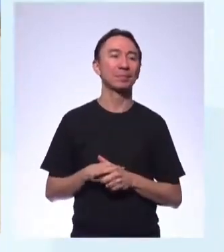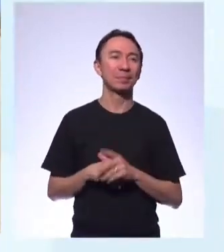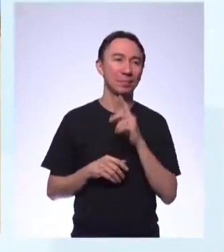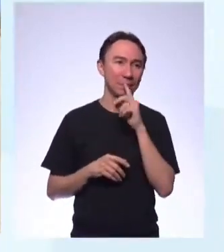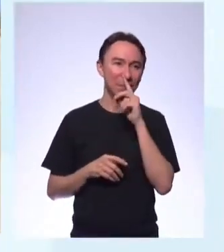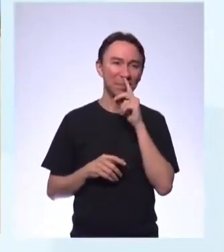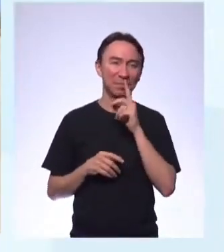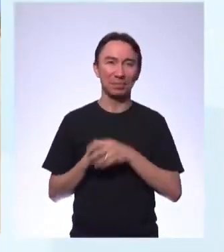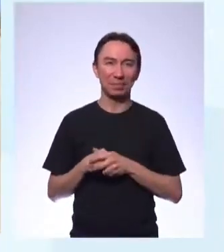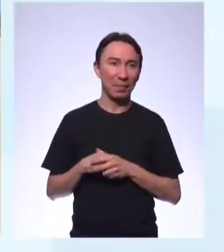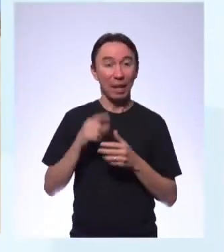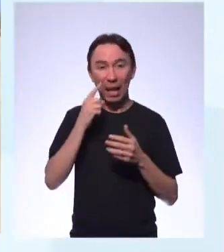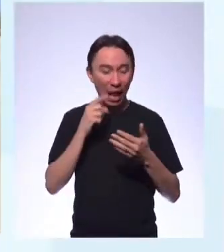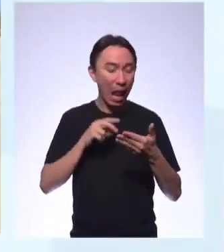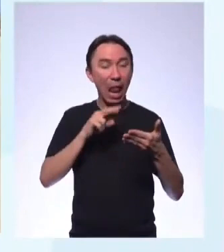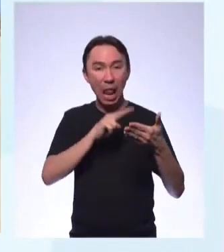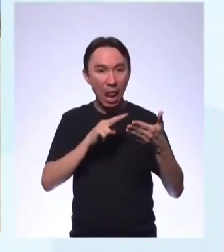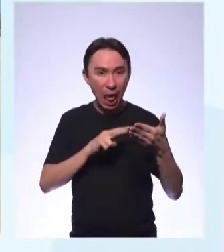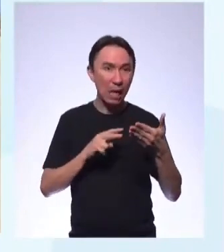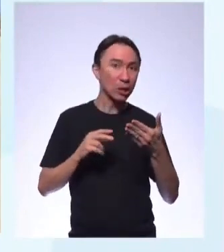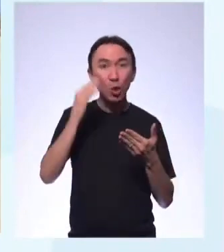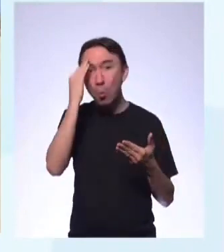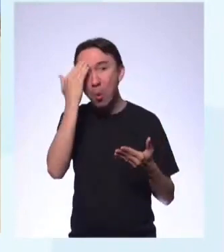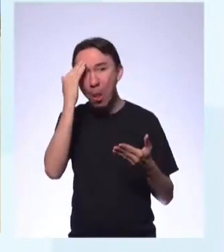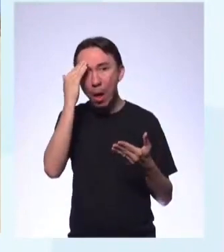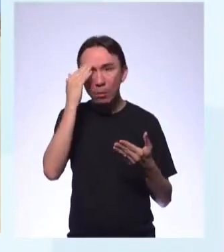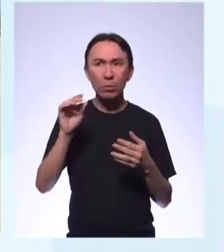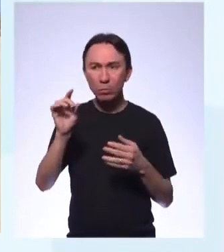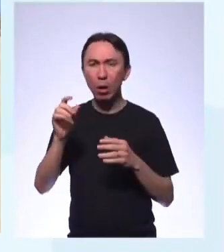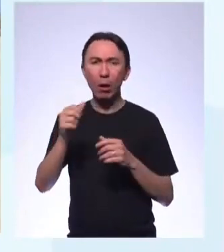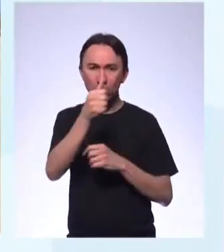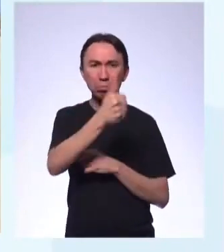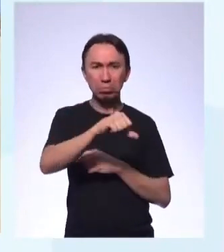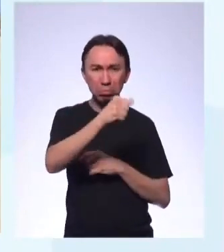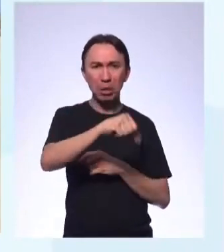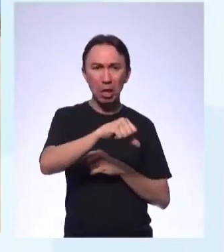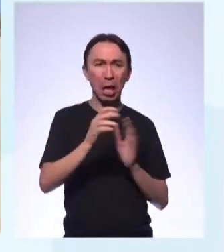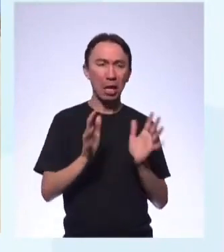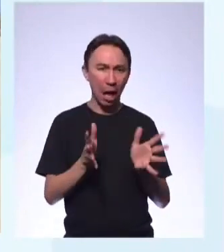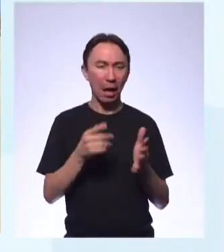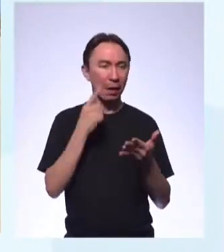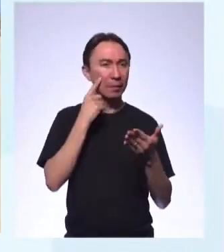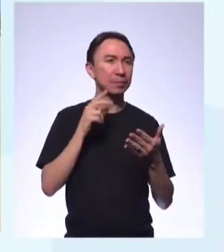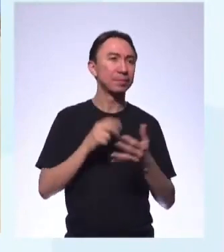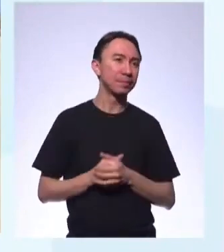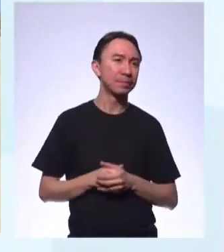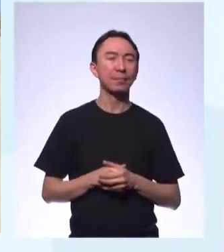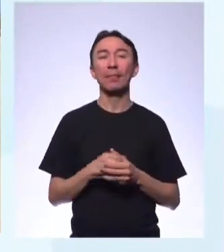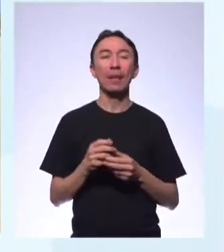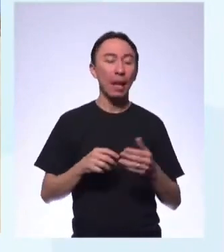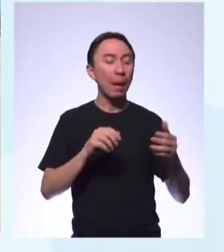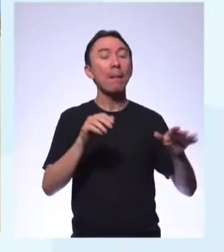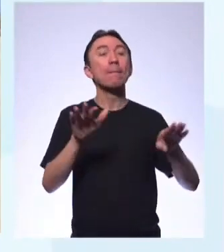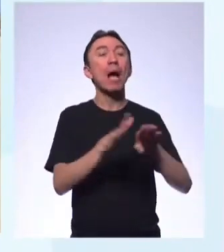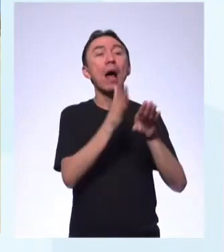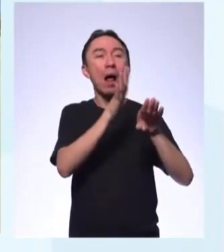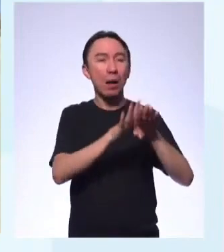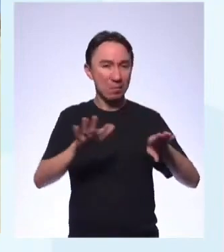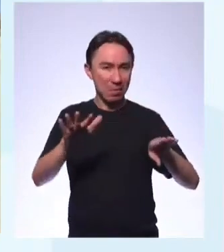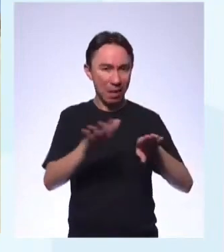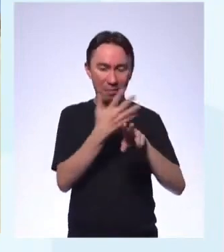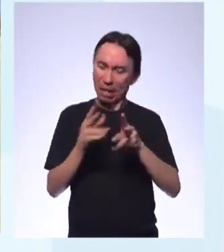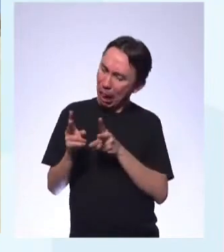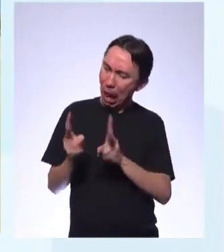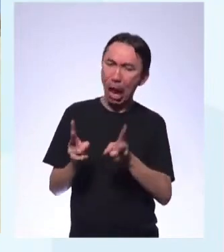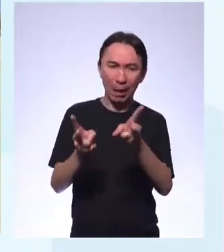clicando aqui. compreendendo depois da análise que fizeram, né, É, da eu vou leitura. clicando aqui, Mauro, e Vamos ver. você vai. Canção ao mar, mar eterno, Eugênio